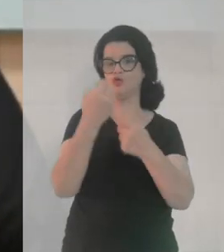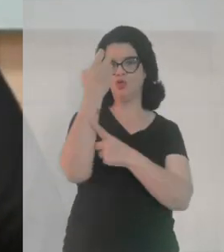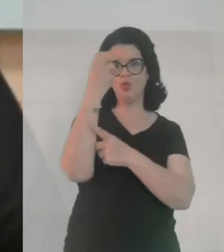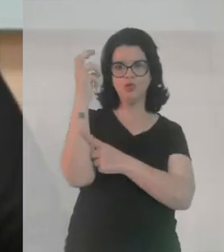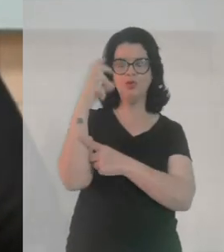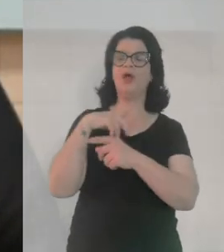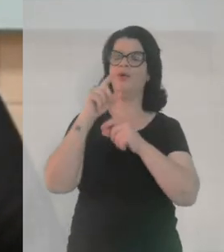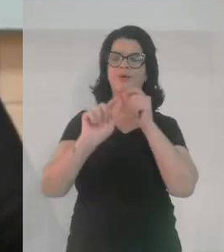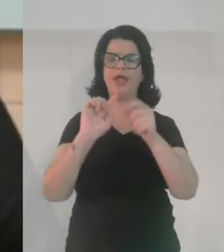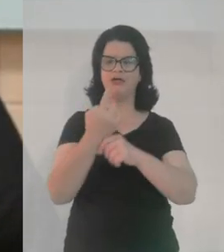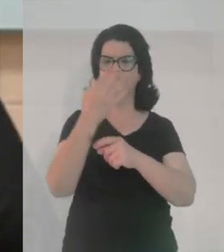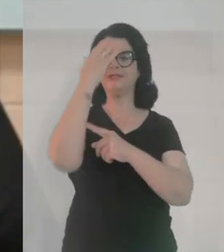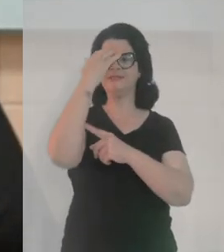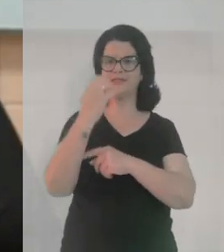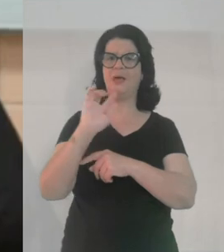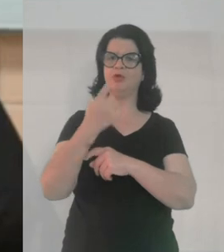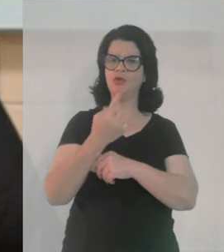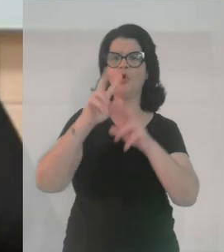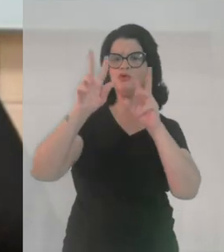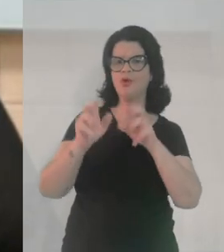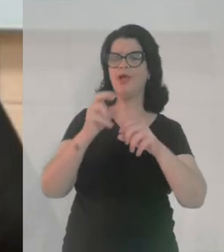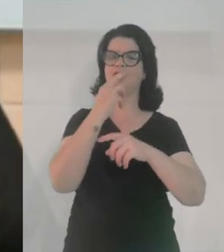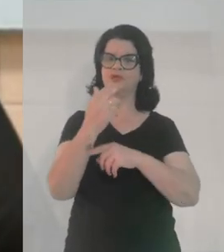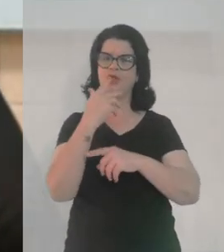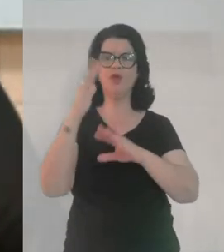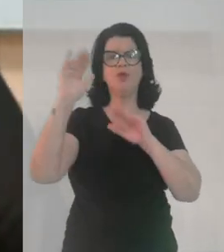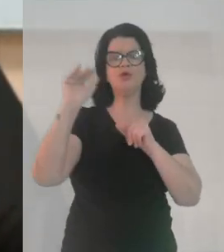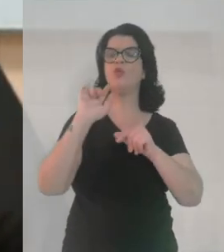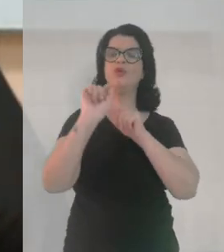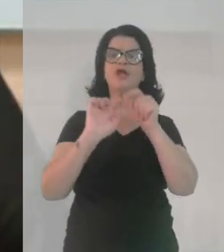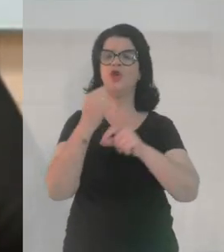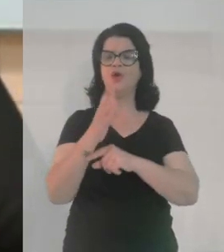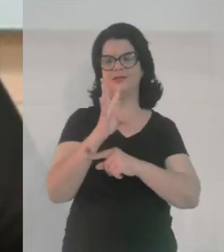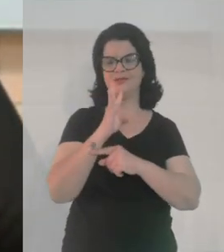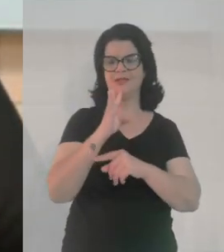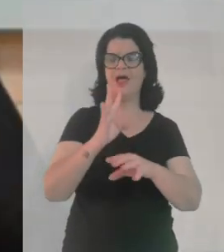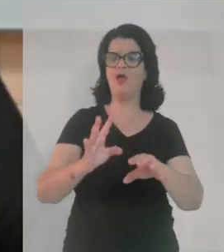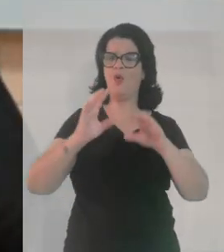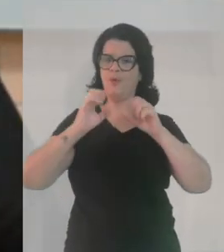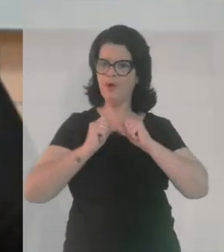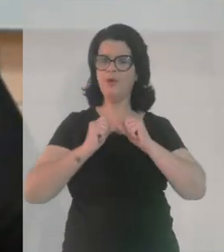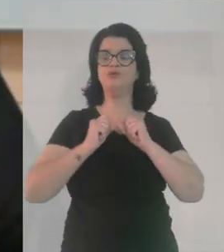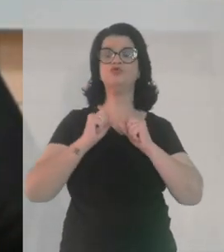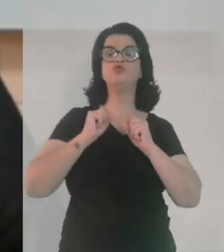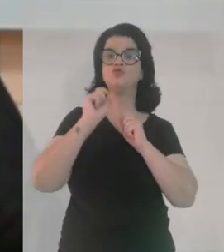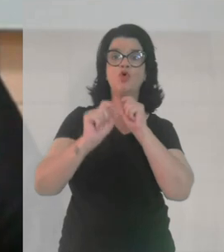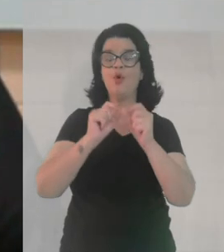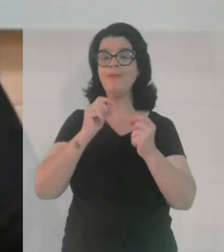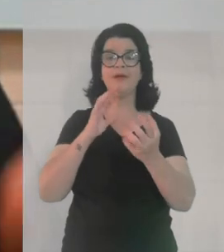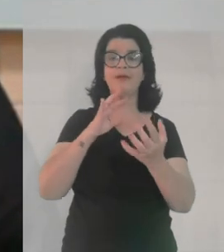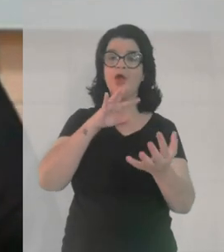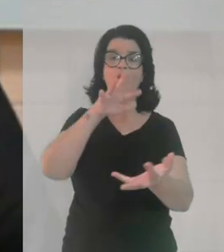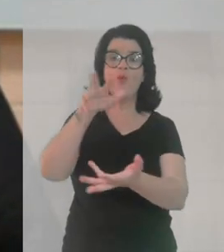sociocultural, né? O que é que a gente sabe, no nosso caso de língua espanhola, o que é que nós sabemos sobre o mundo, né,